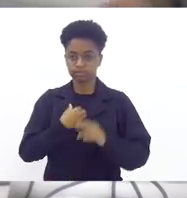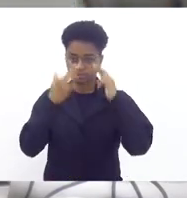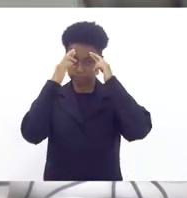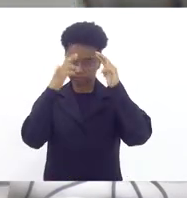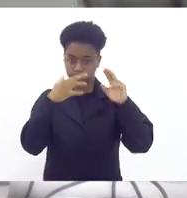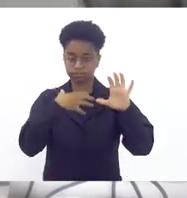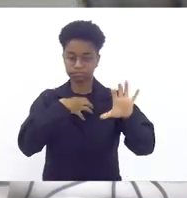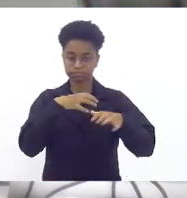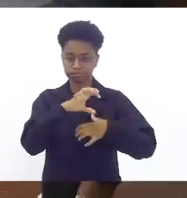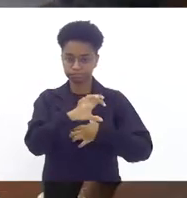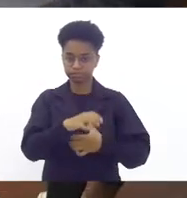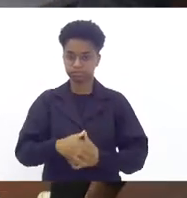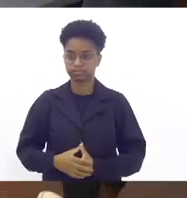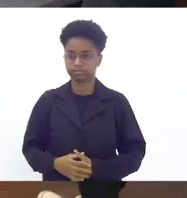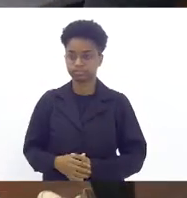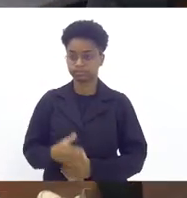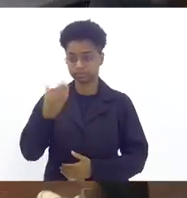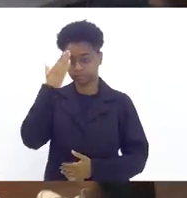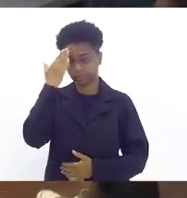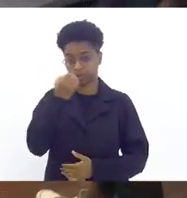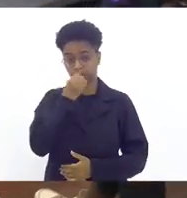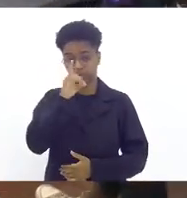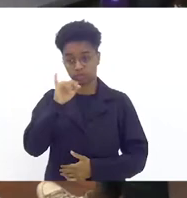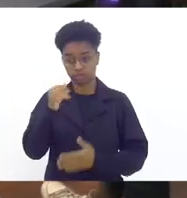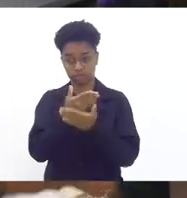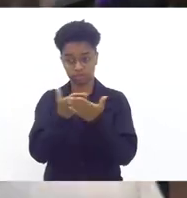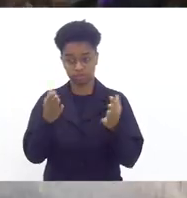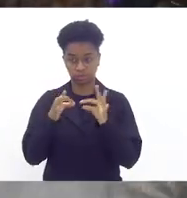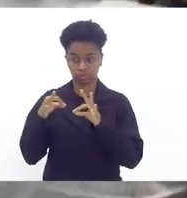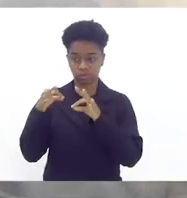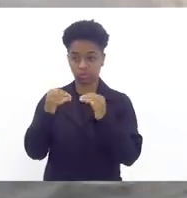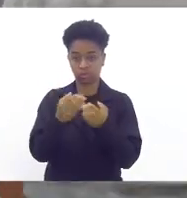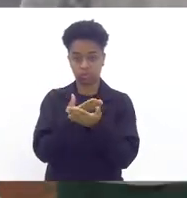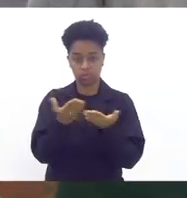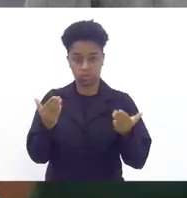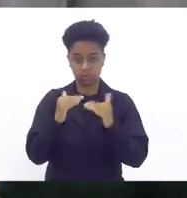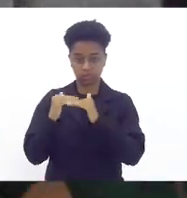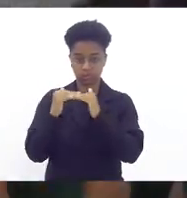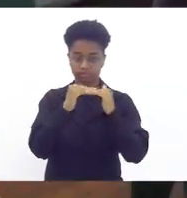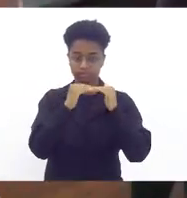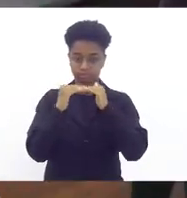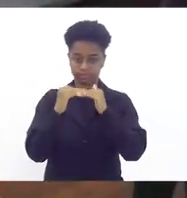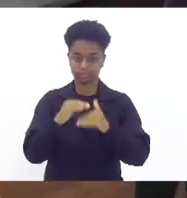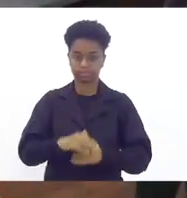e solidariedade. Obrigada. Bom dia a todos, a todas e a todas.